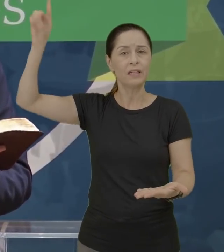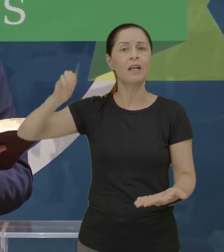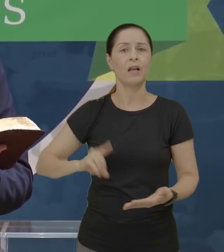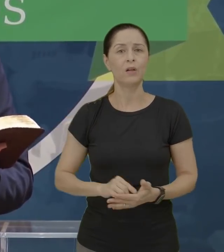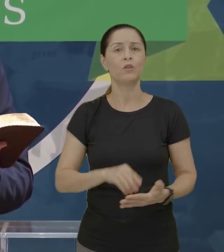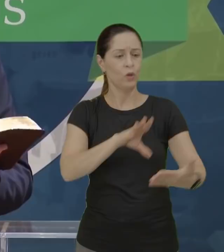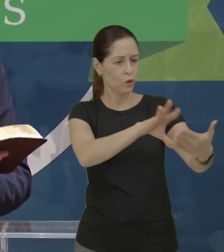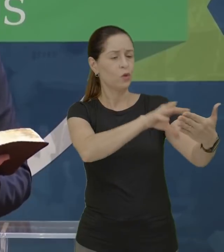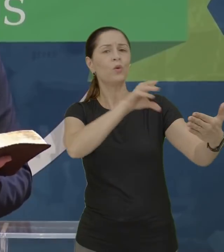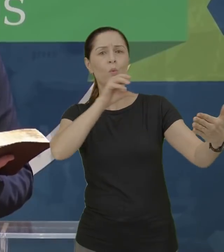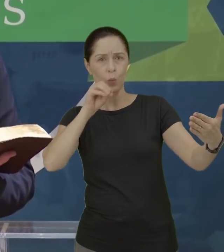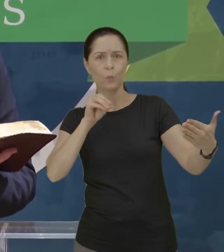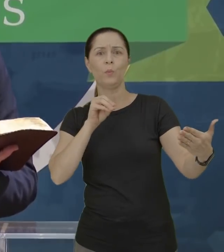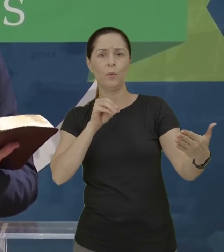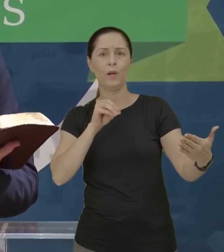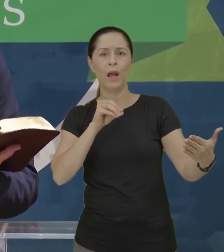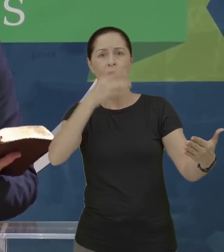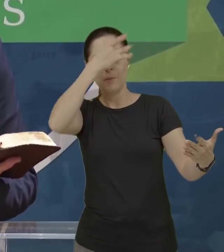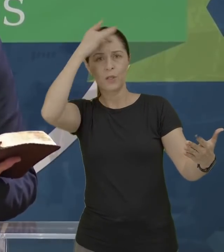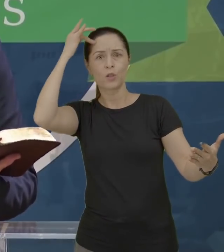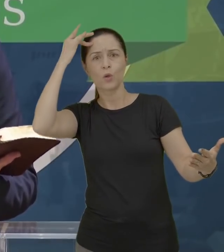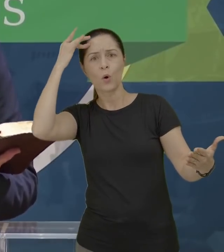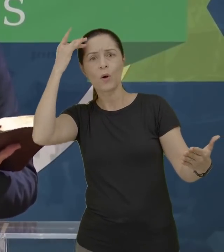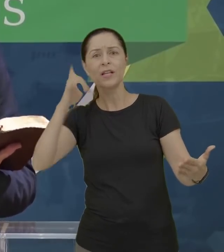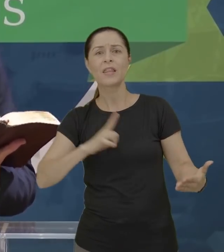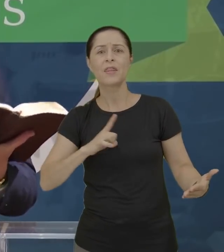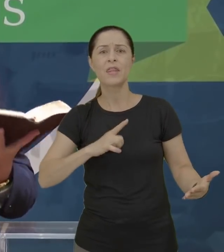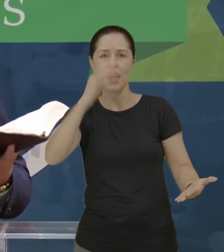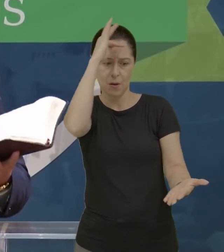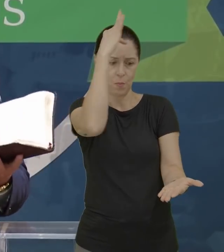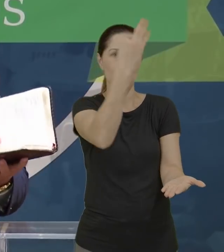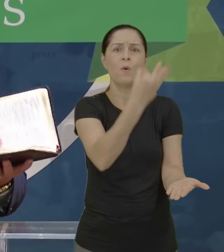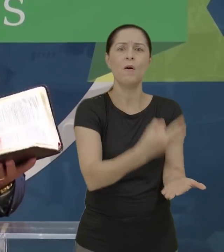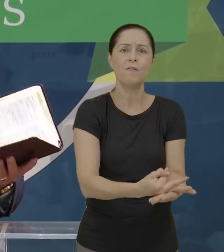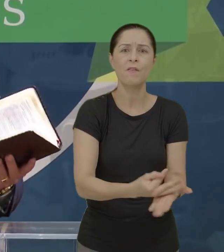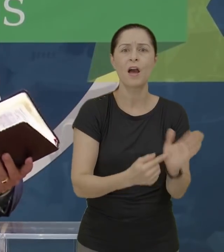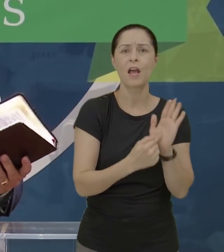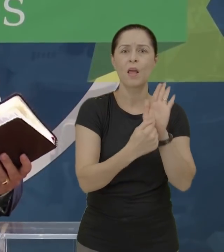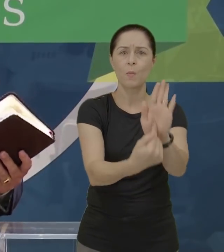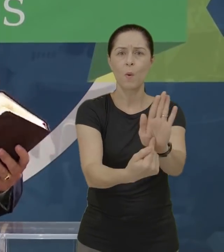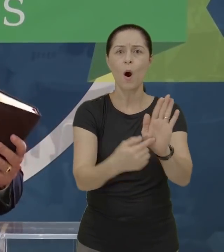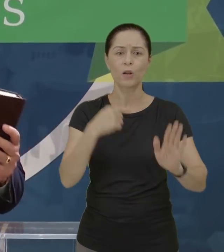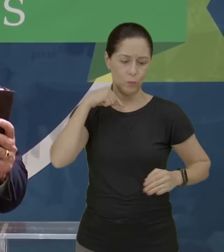aqueles que pela fé e pela longanimidade herdam as promessas.